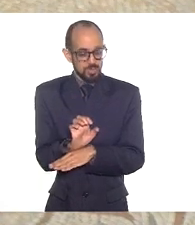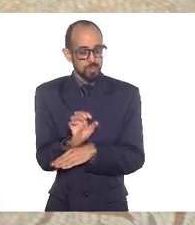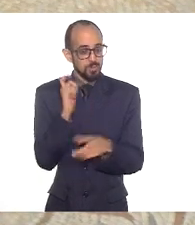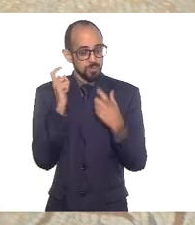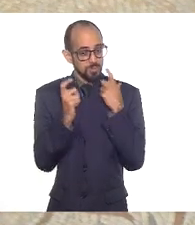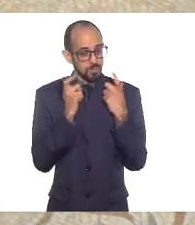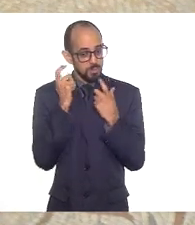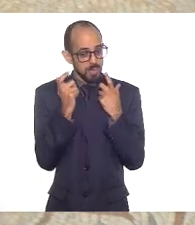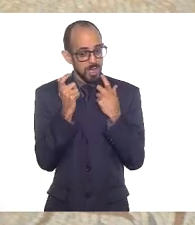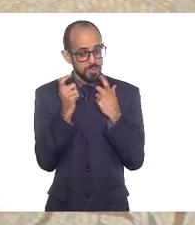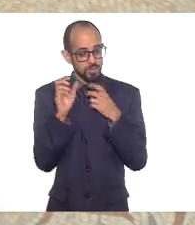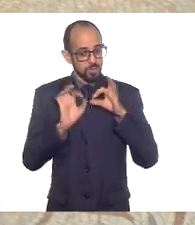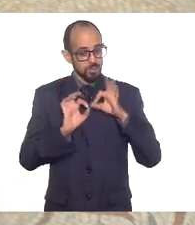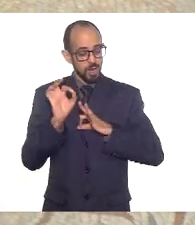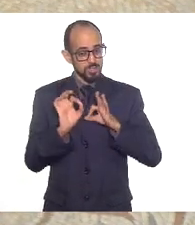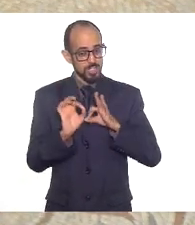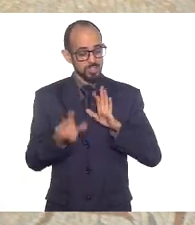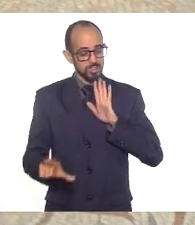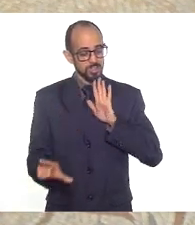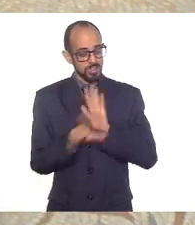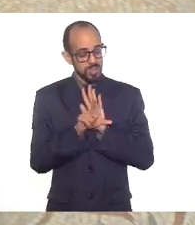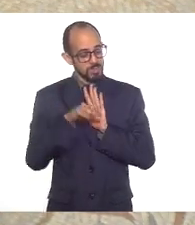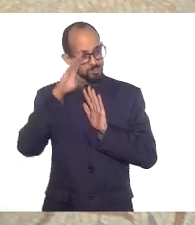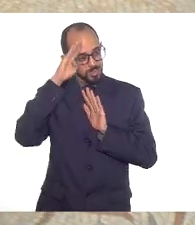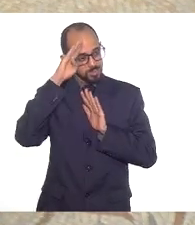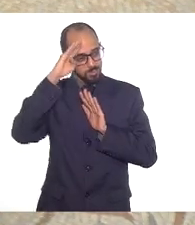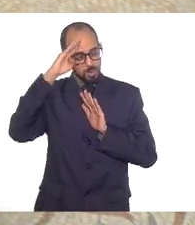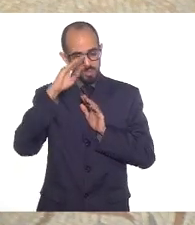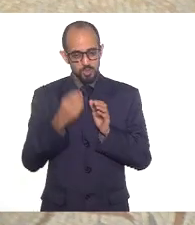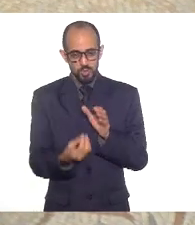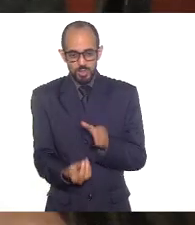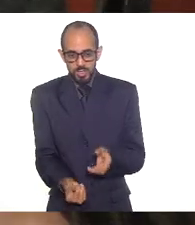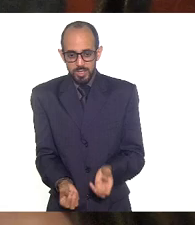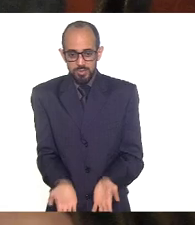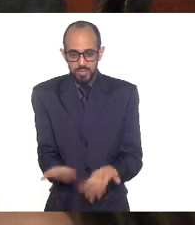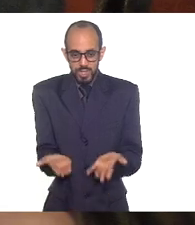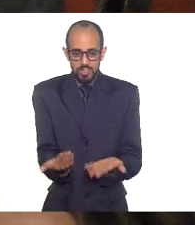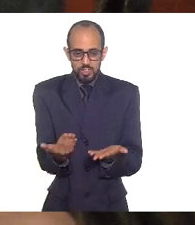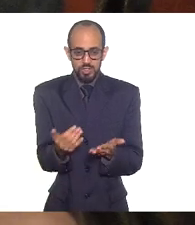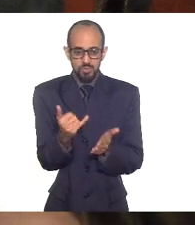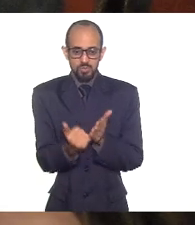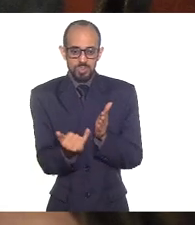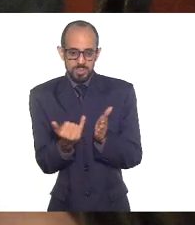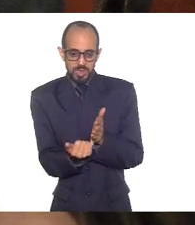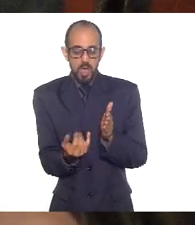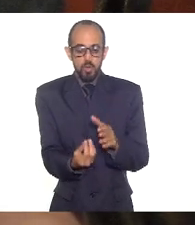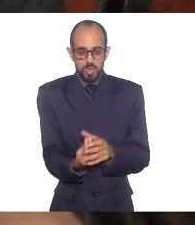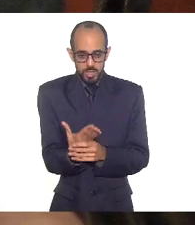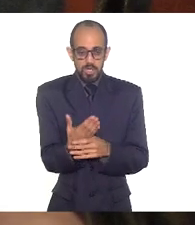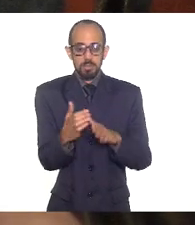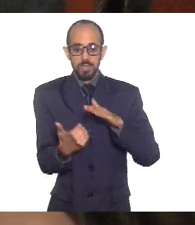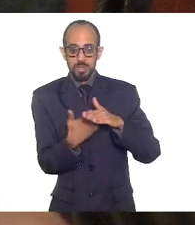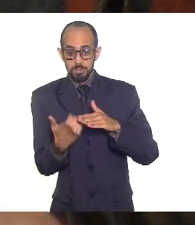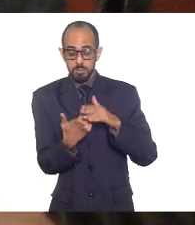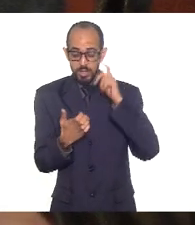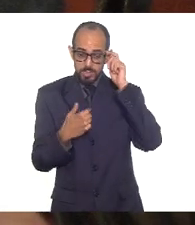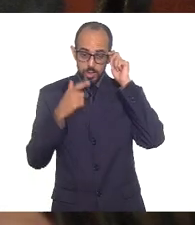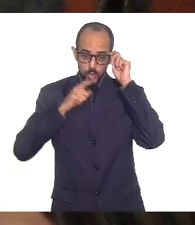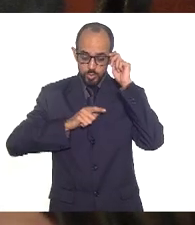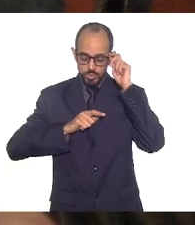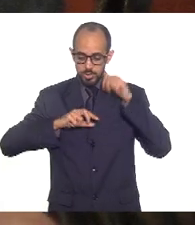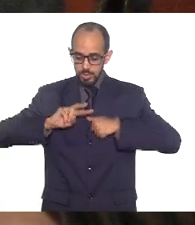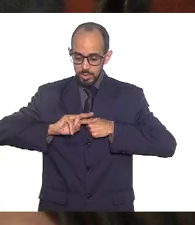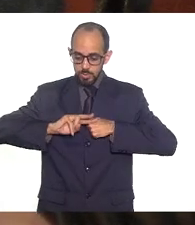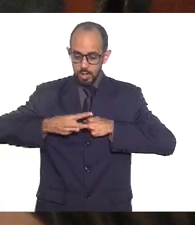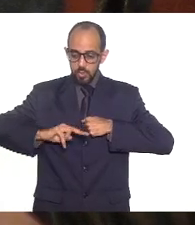leitos principalmente aquele que cria incentivo fiscal que muita das vezes a empresa é para dar contrapartida